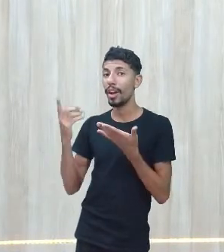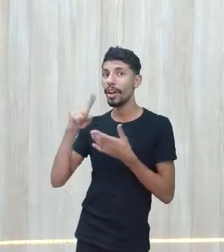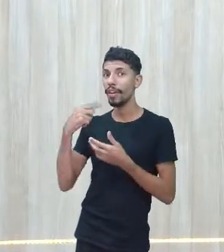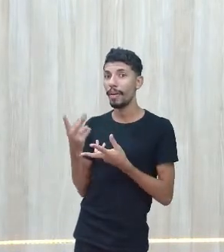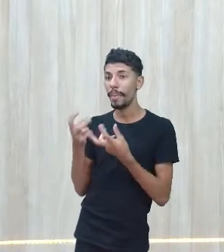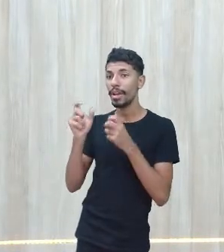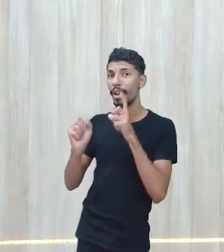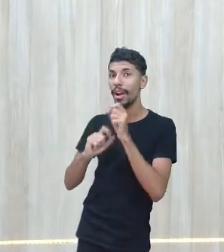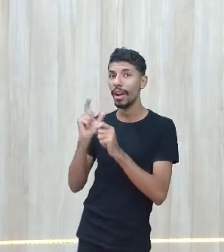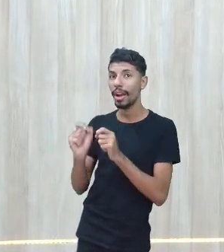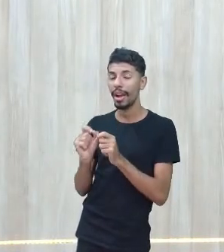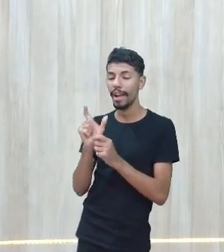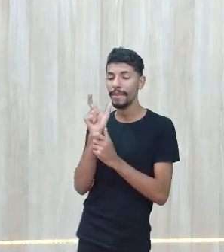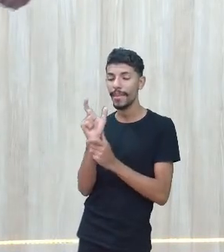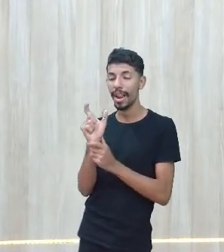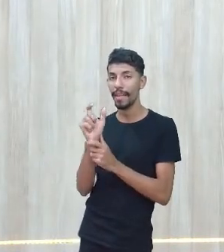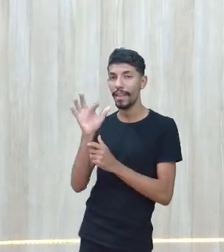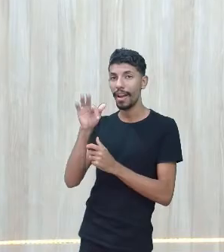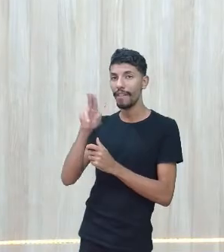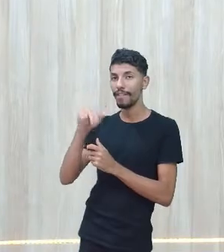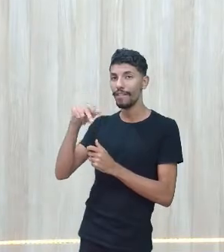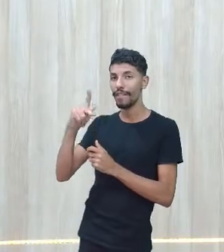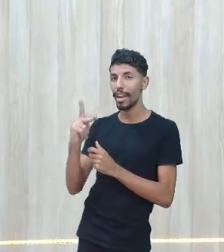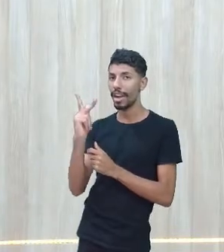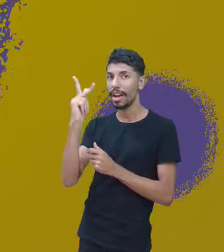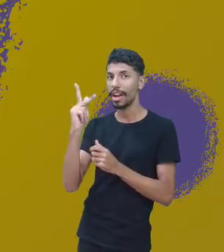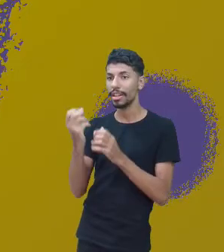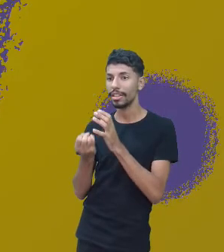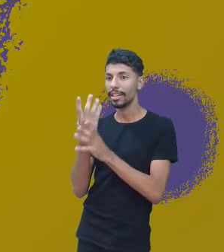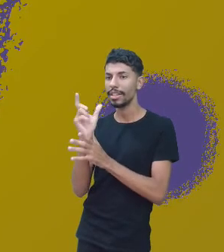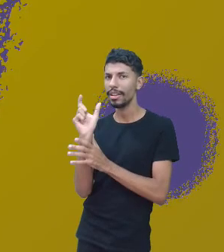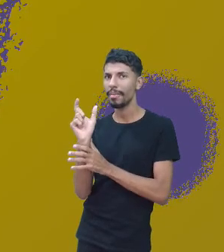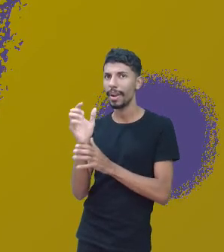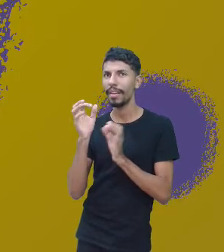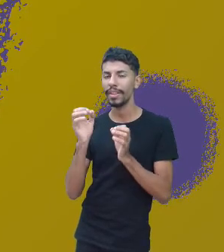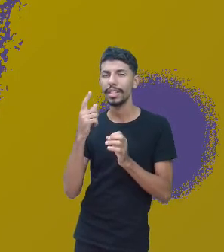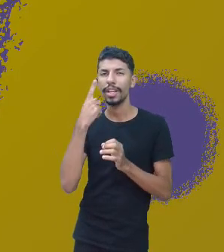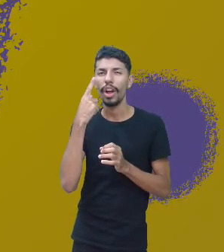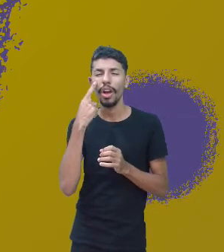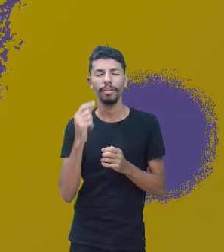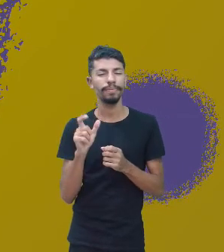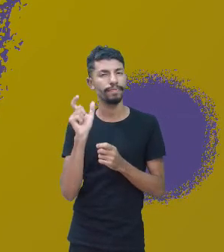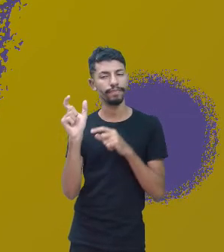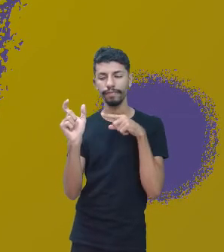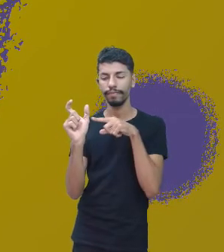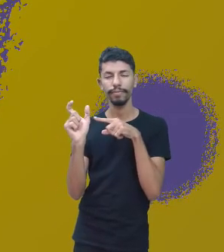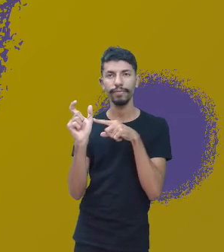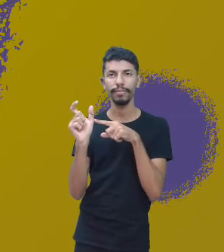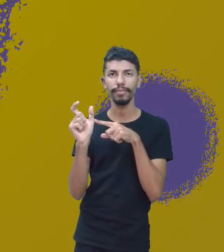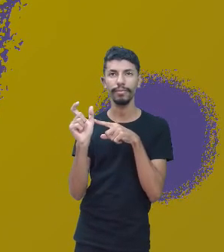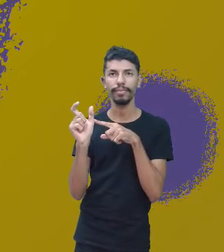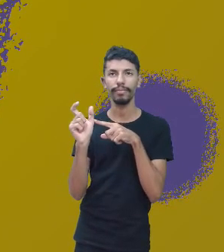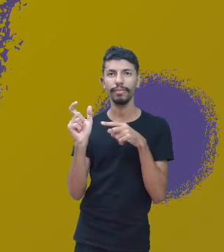funk? De onde vem? Para onde vai? Né? A expressão funk, ela vem da palavra